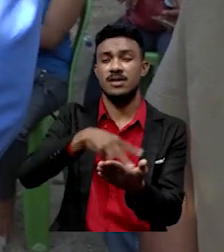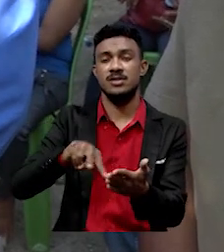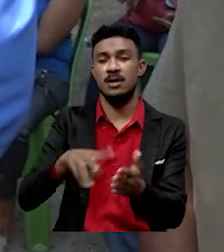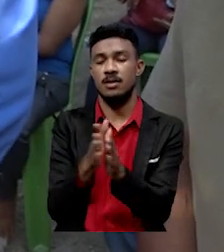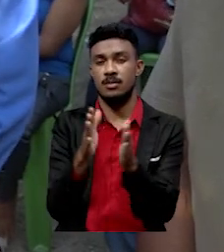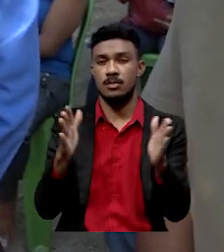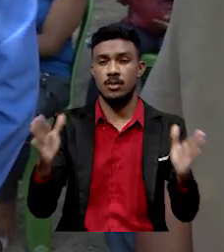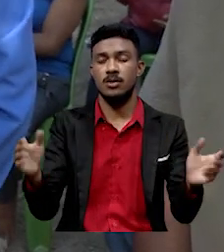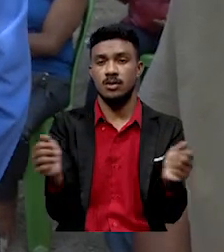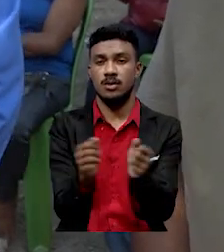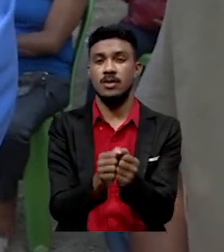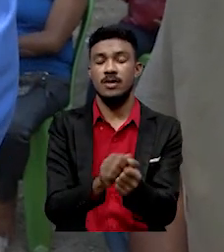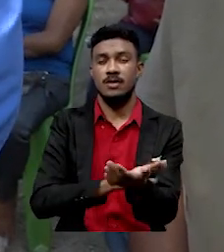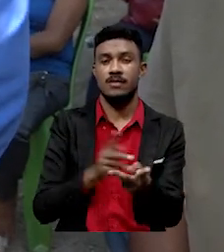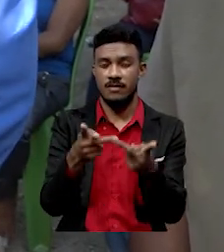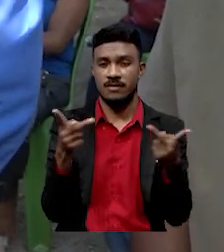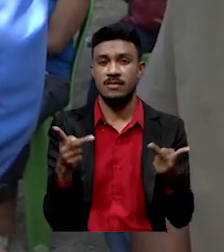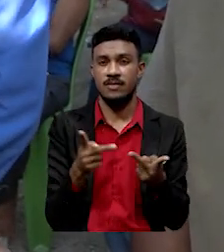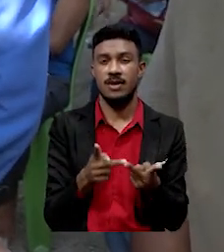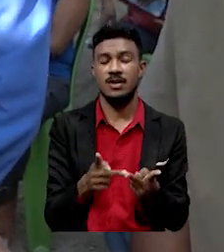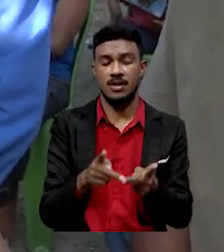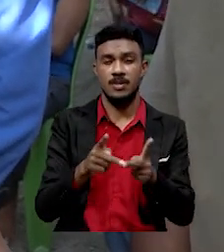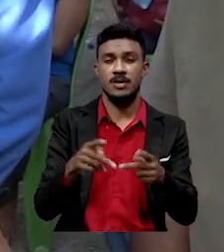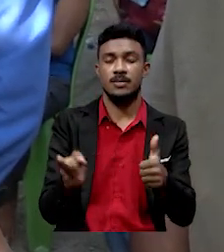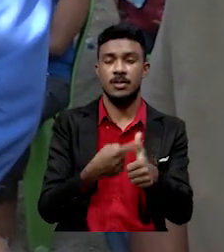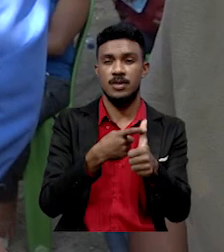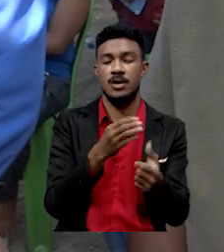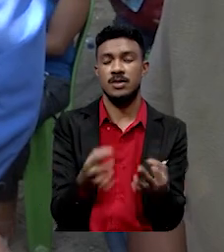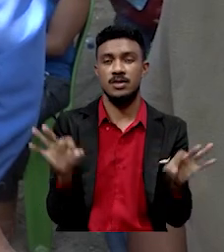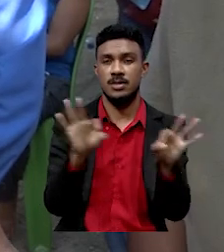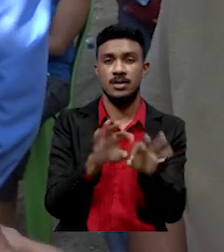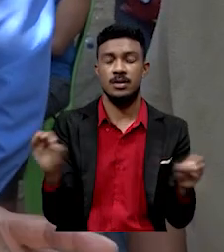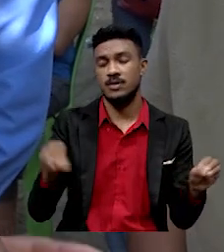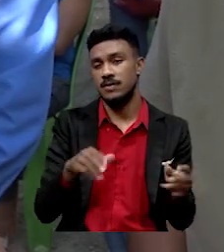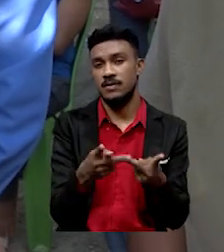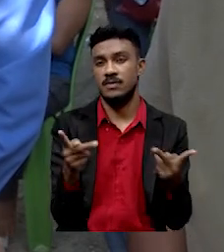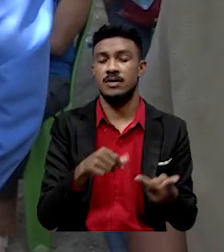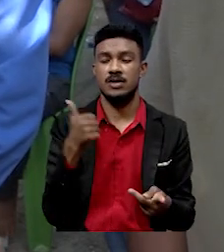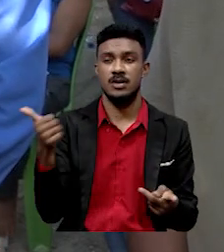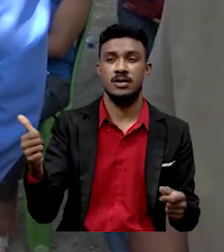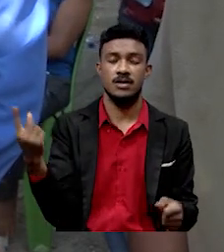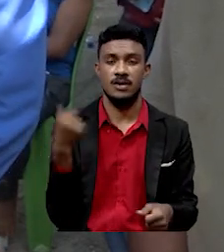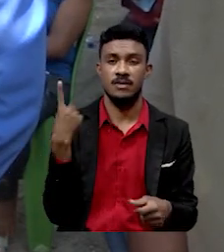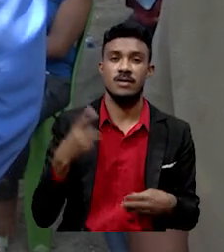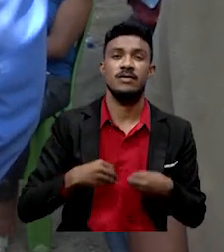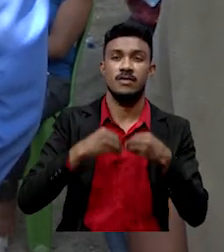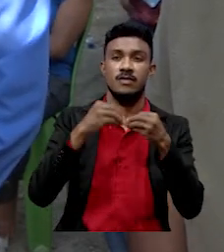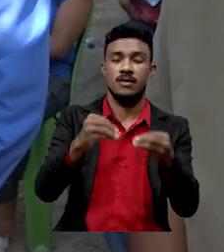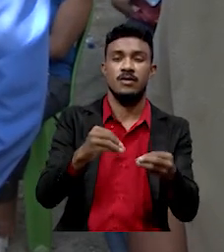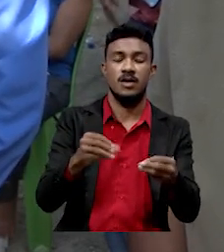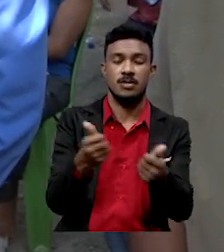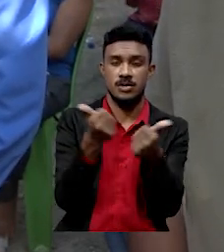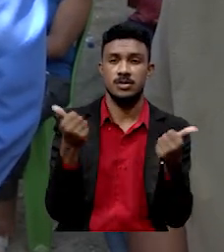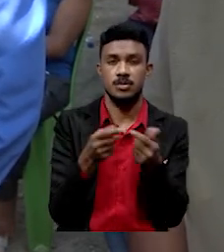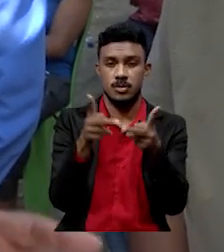Siramai. Obviamente que a FATIN na BAM não sabe prioridade. Mas FATIN selo que não sabe prioridade. FATIN selo que for na FATIN, orientação do administrador do posto Sira,